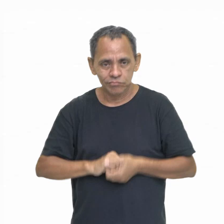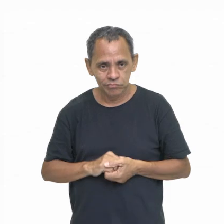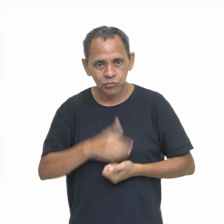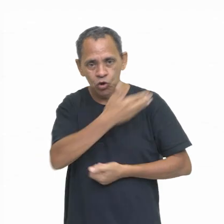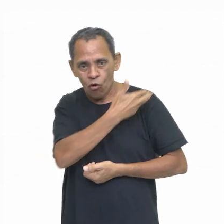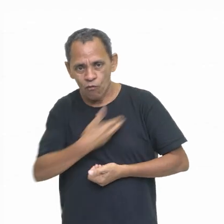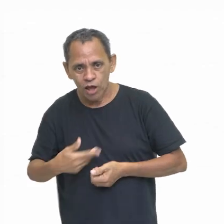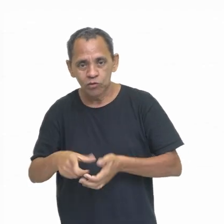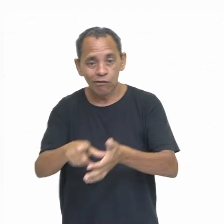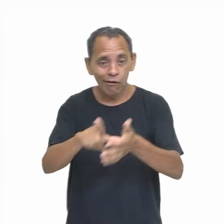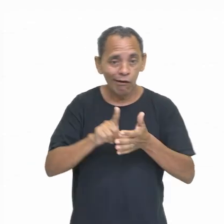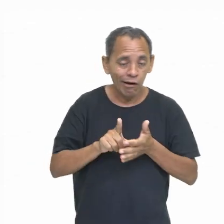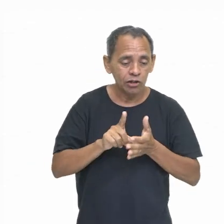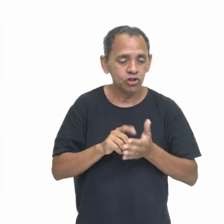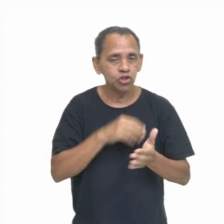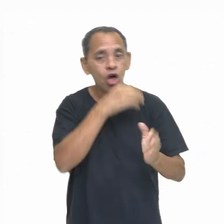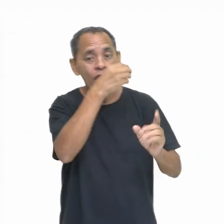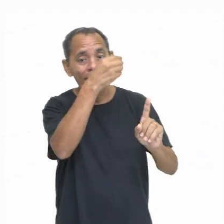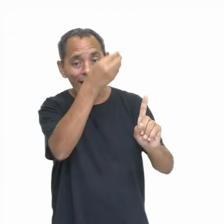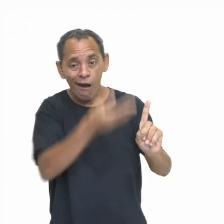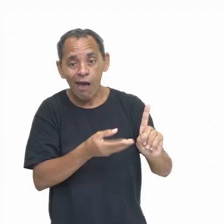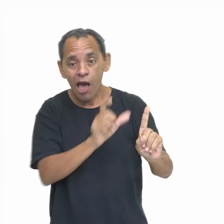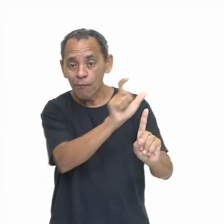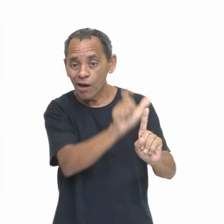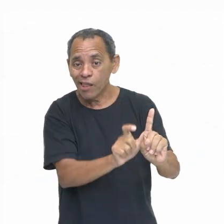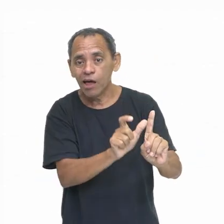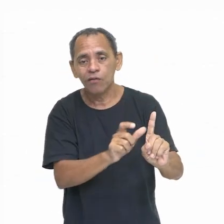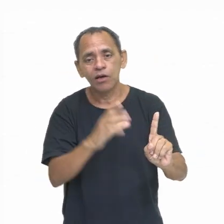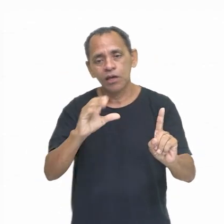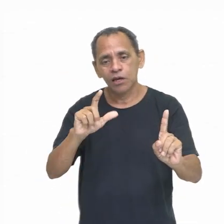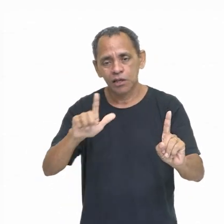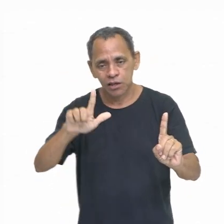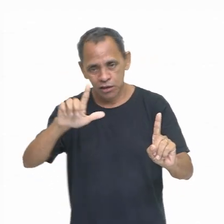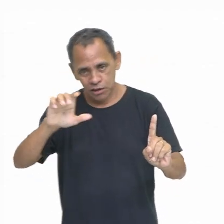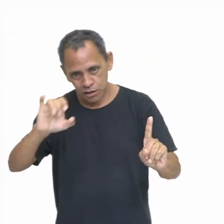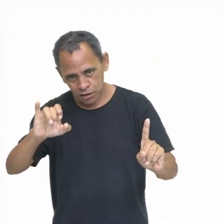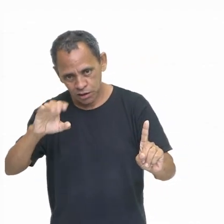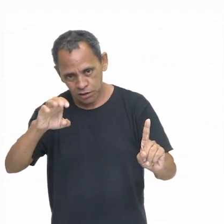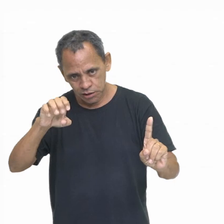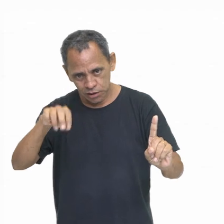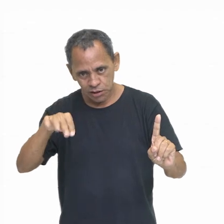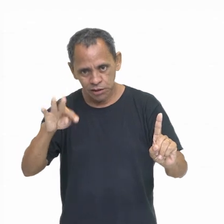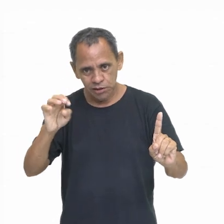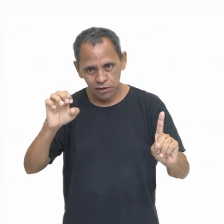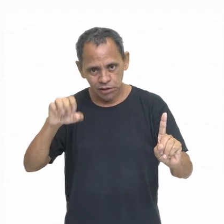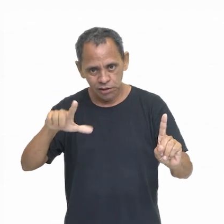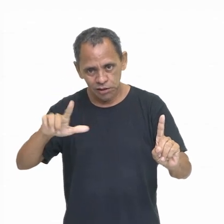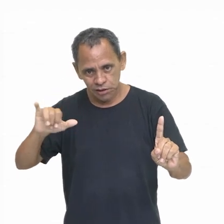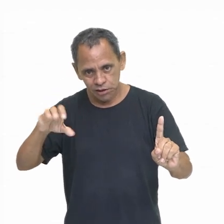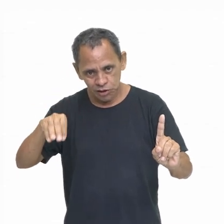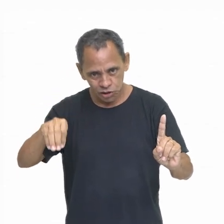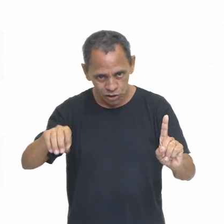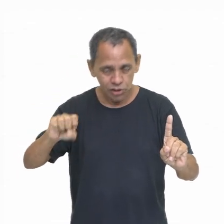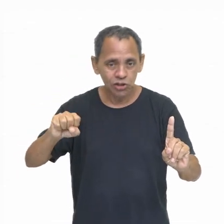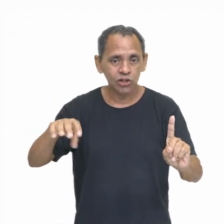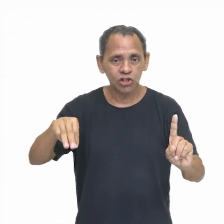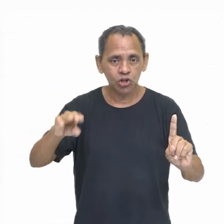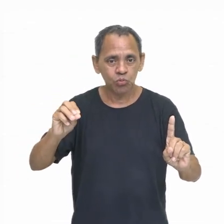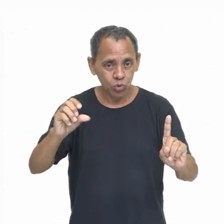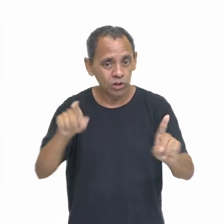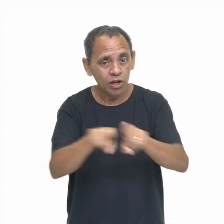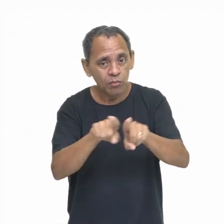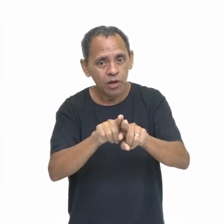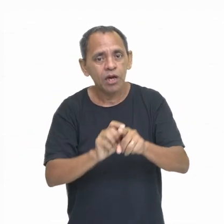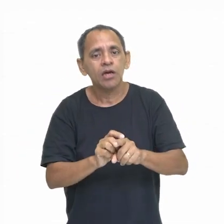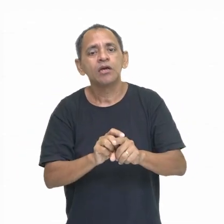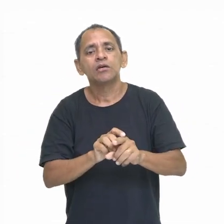velho clientelismo, mas ao invés de fato, tirar de vigor todas essas práticas, ele apenas